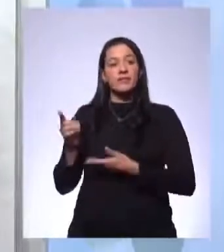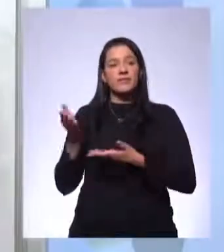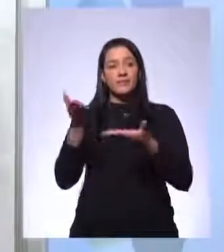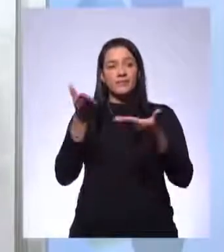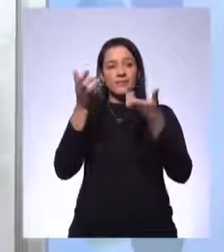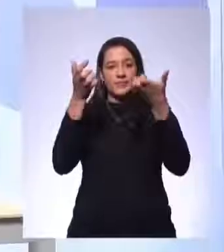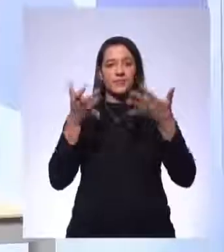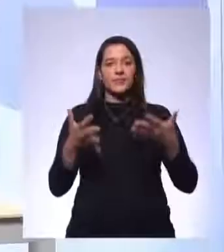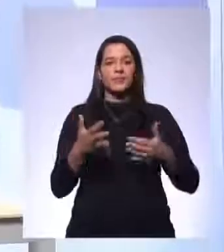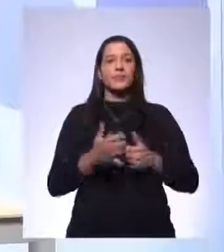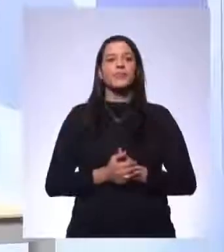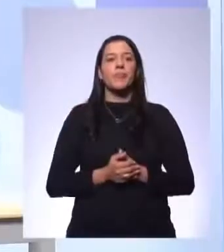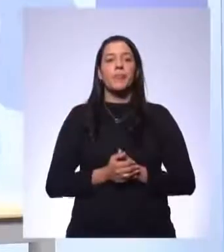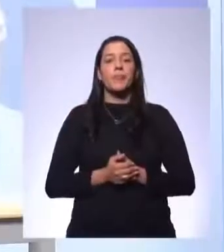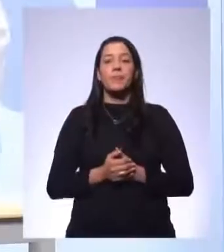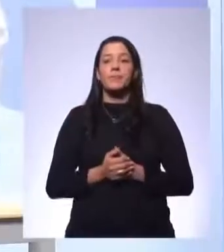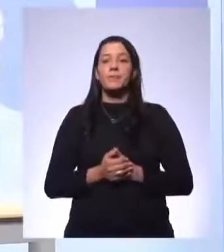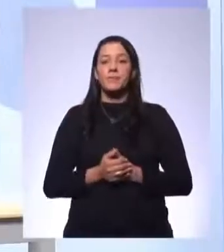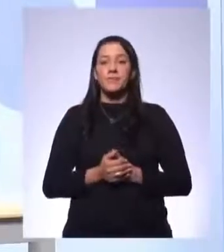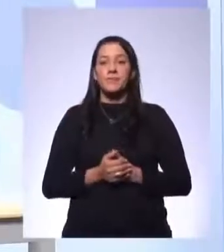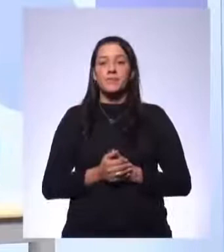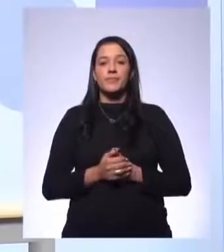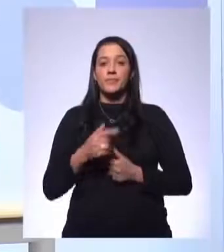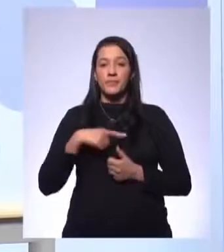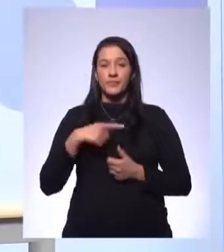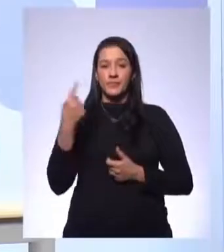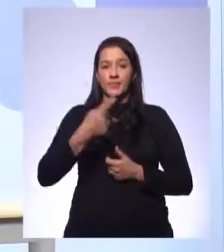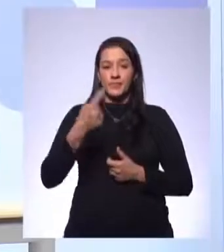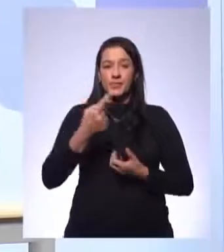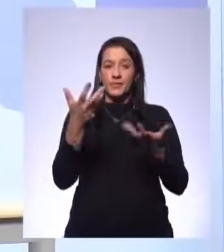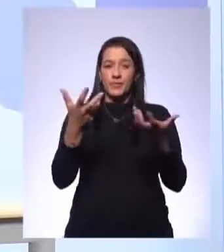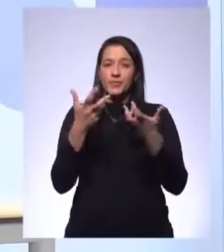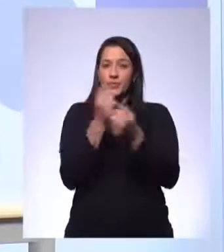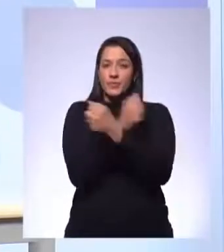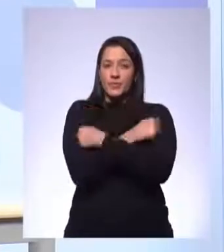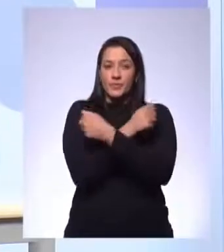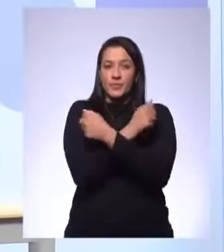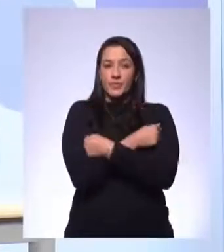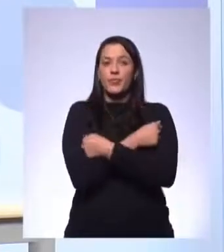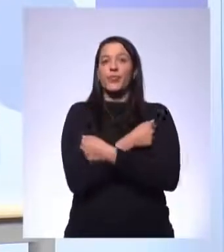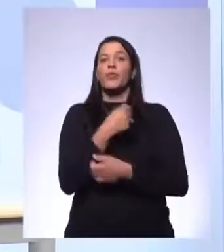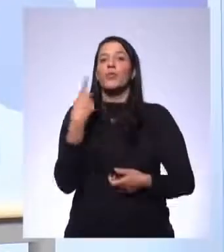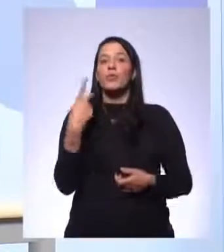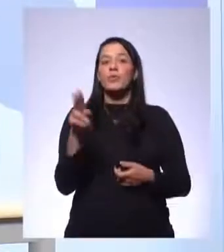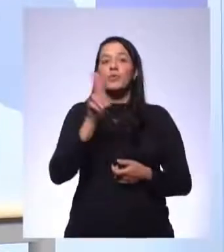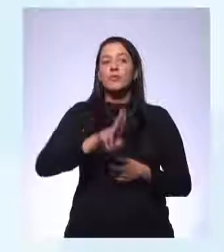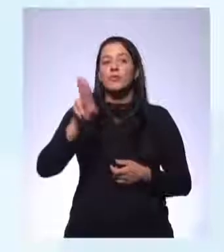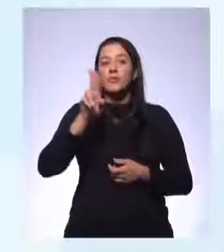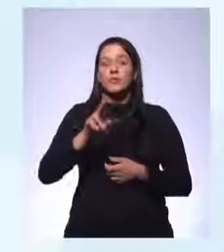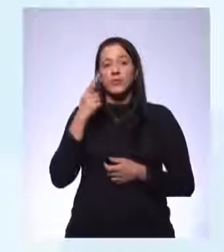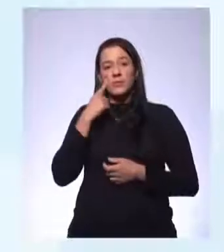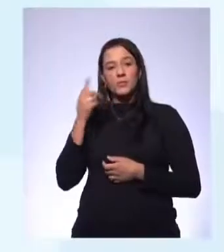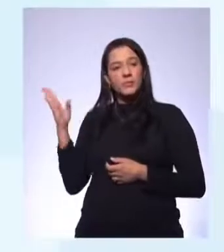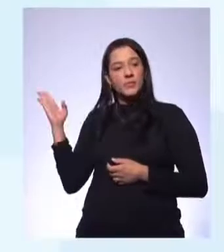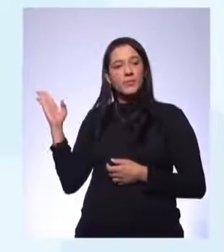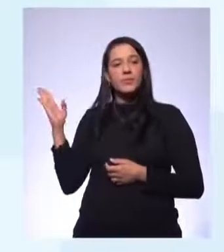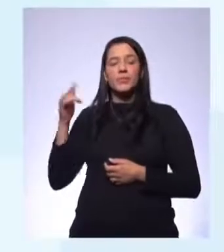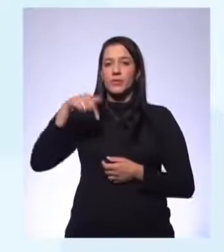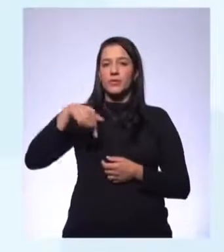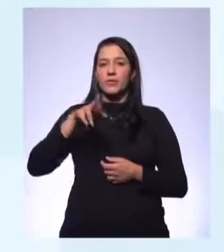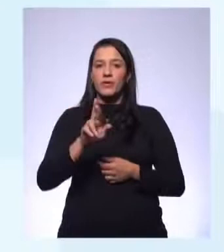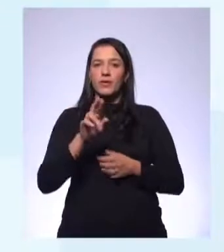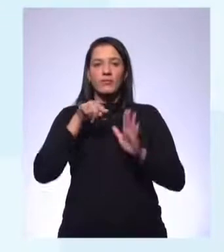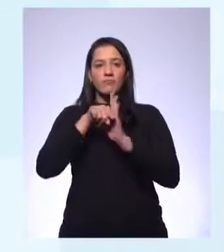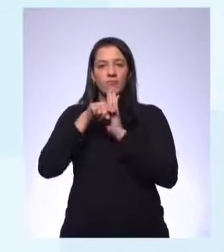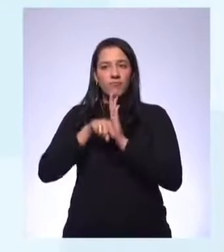para vocês. Sim, gente, olha, primeiro eu quero dar um abraço a vocês e dizer para você utilizar esse QR Code que vai aparecer aí para